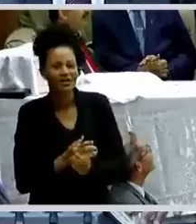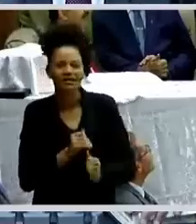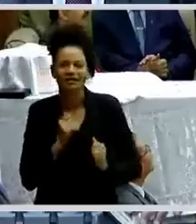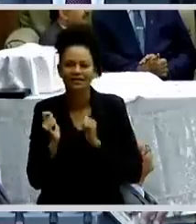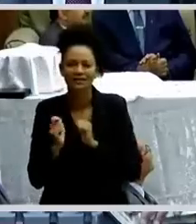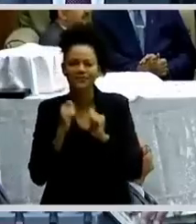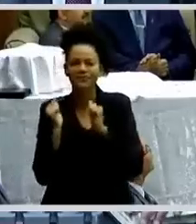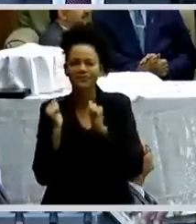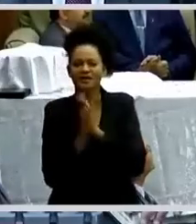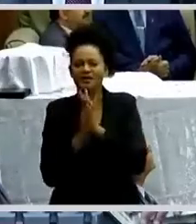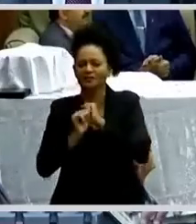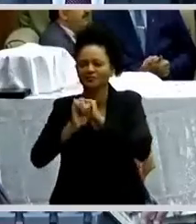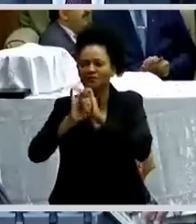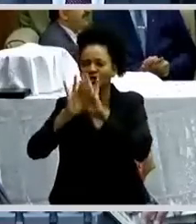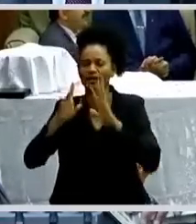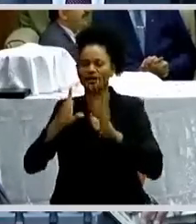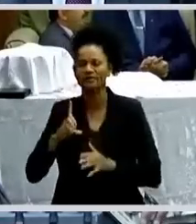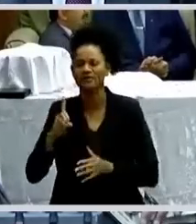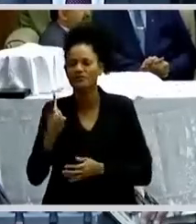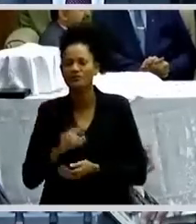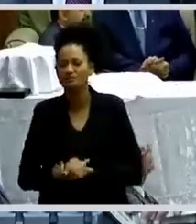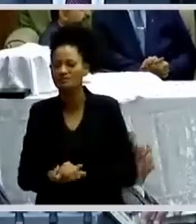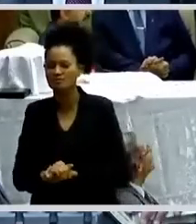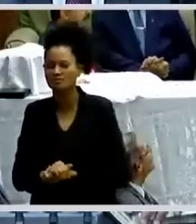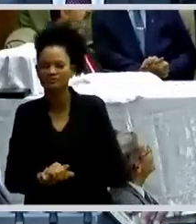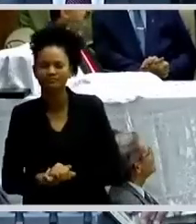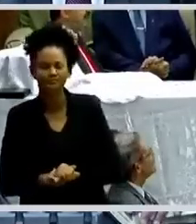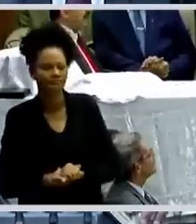Eita, que coisa boa.